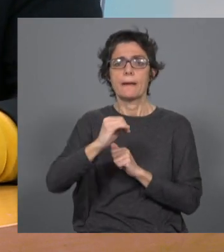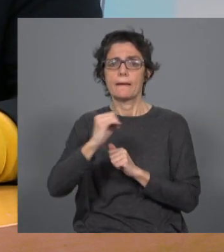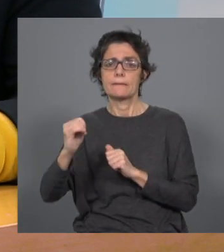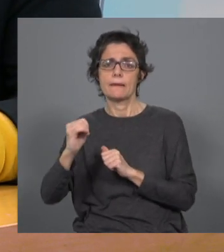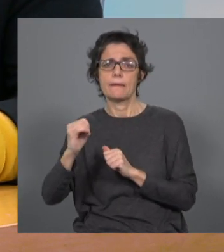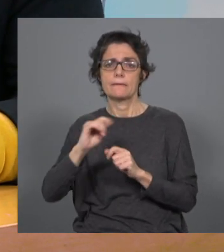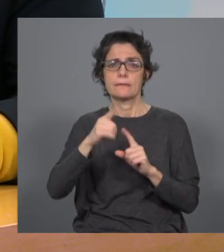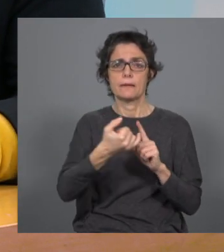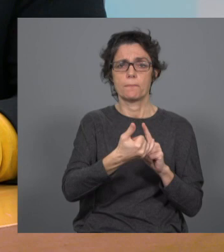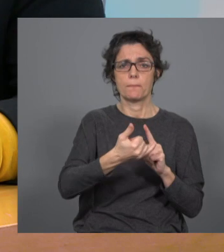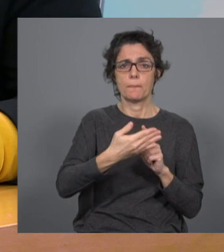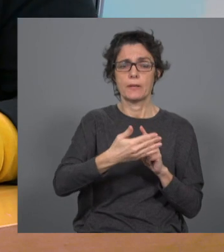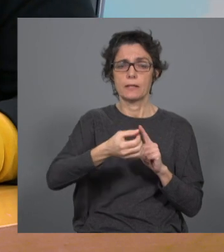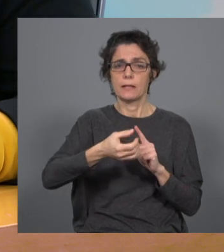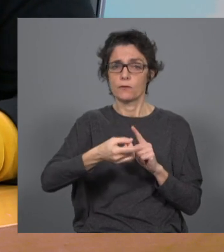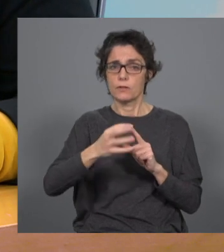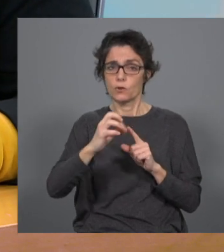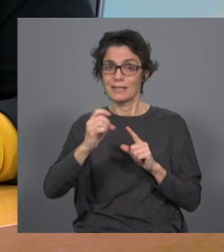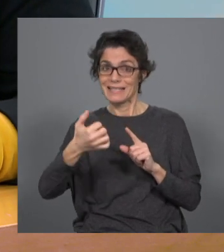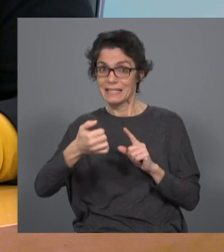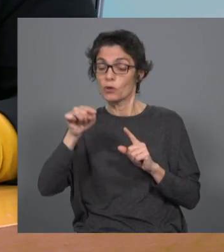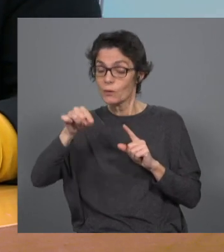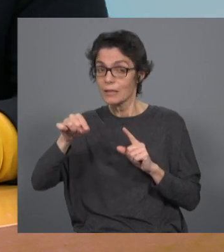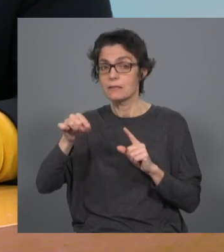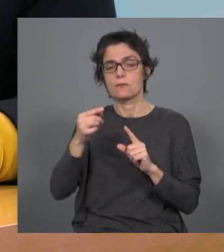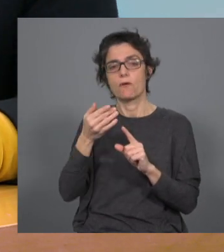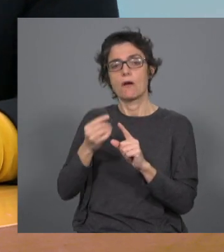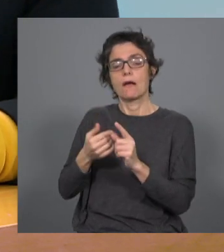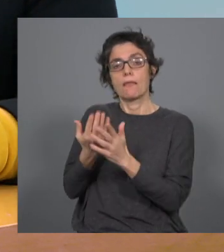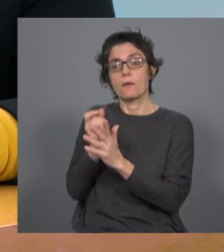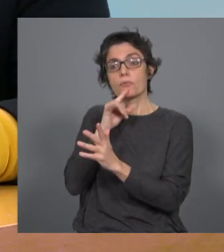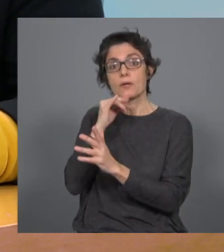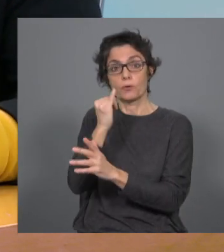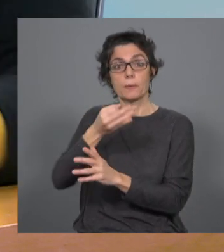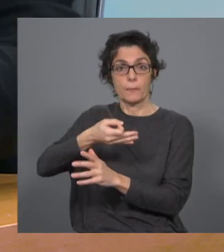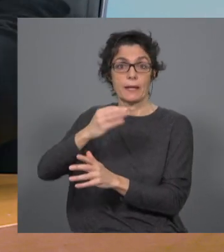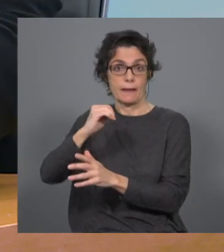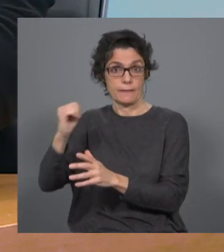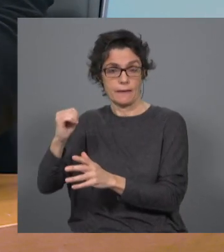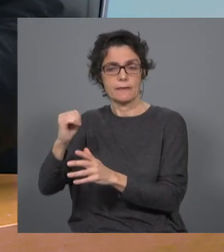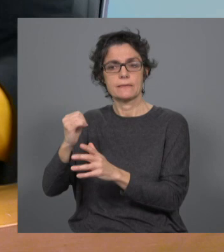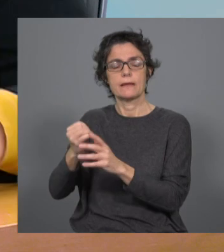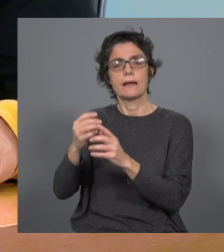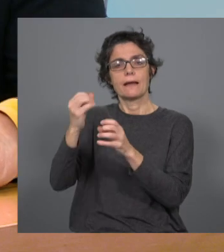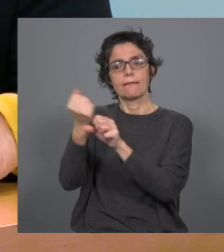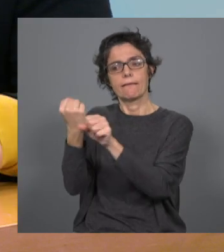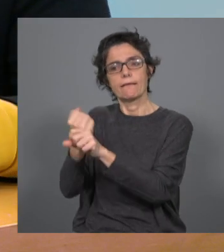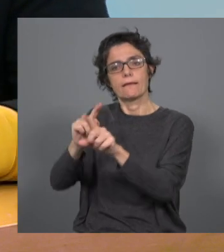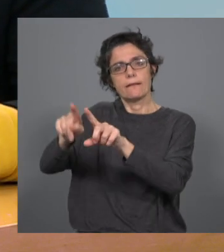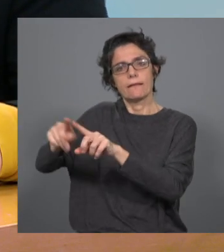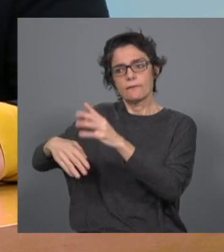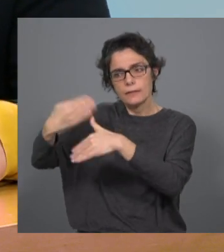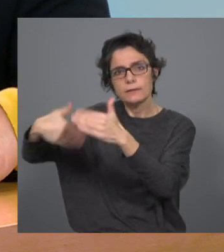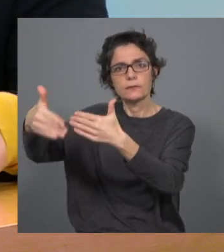ser uma EPSS, a obra dedicou-se mais a atividades. E então, a partir daí, nós,